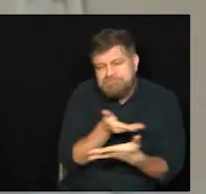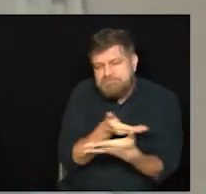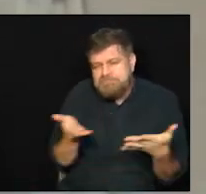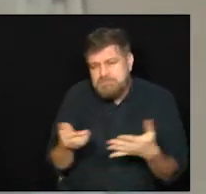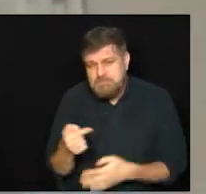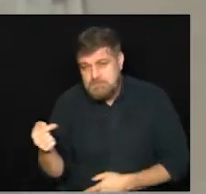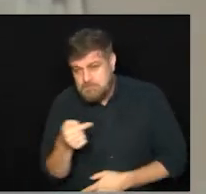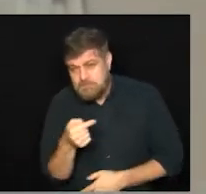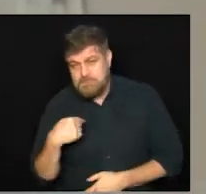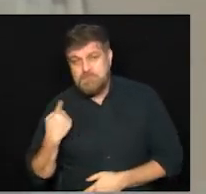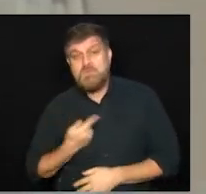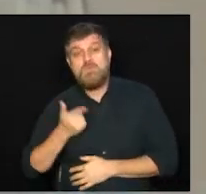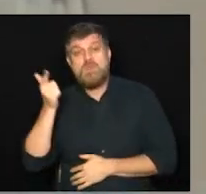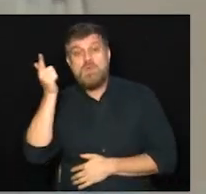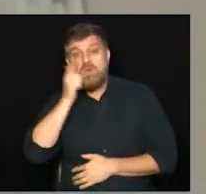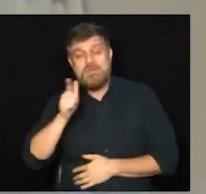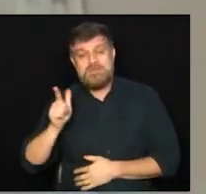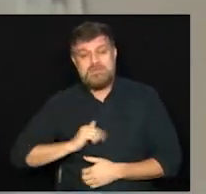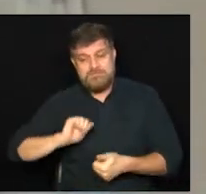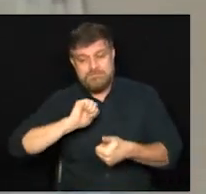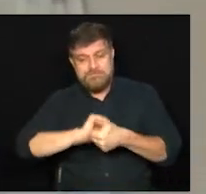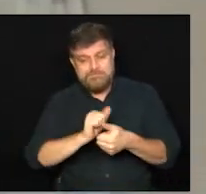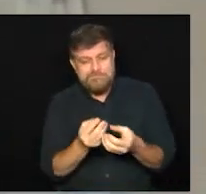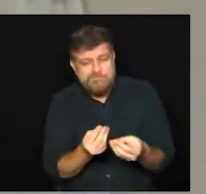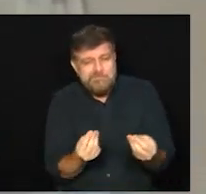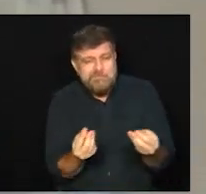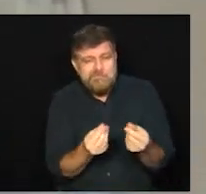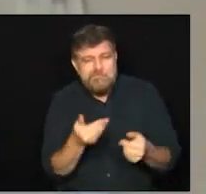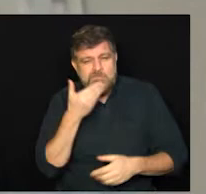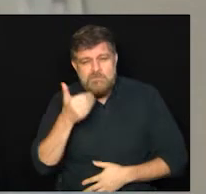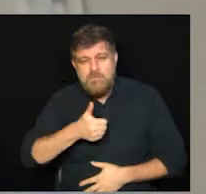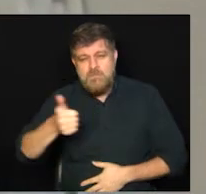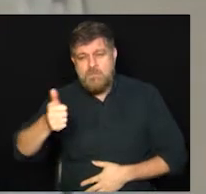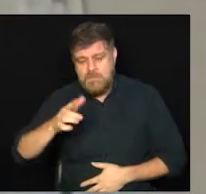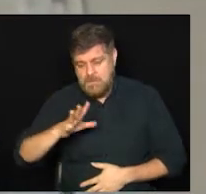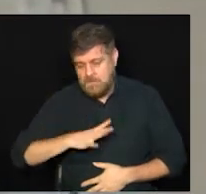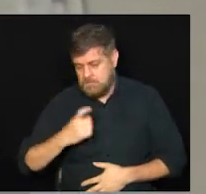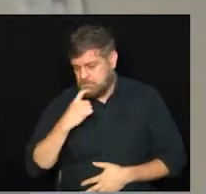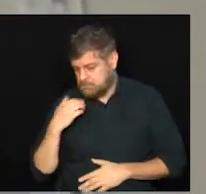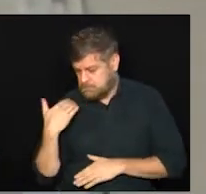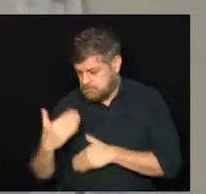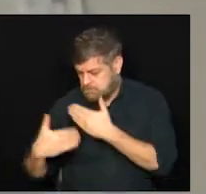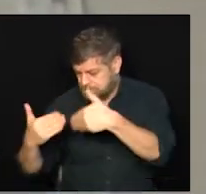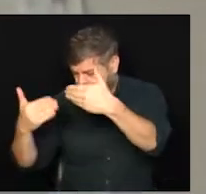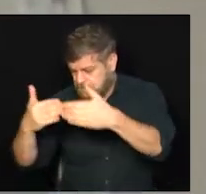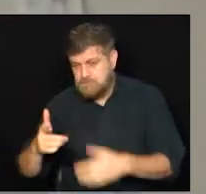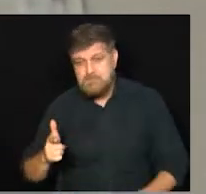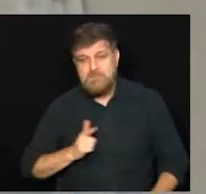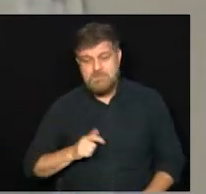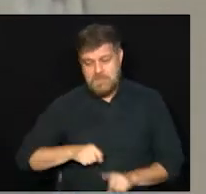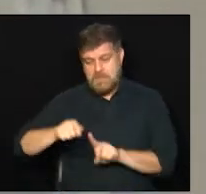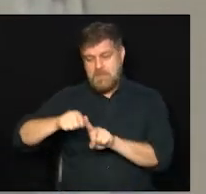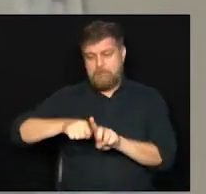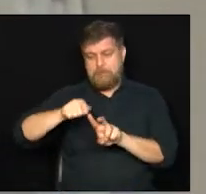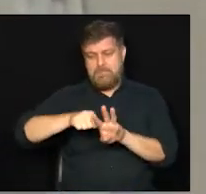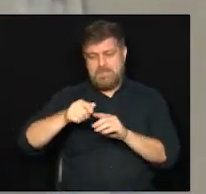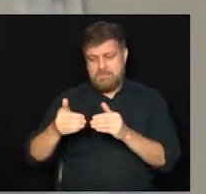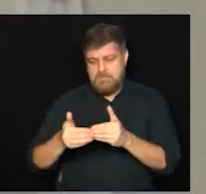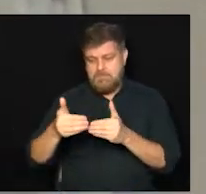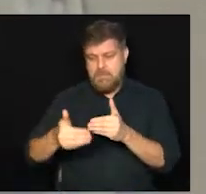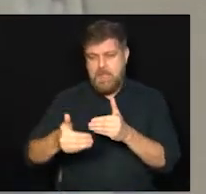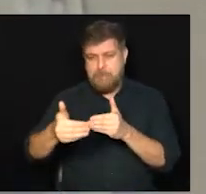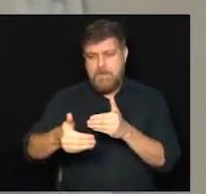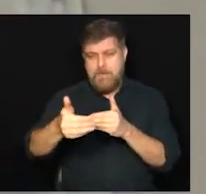para que a gente possa qualificar um pouquinho mais os eventos na nossa cidade e já nesses próximos meses aí, tendo